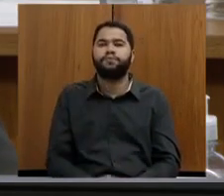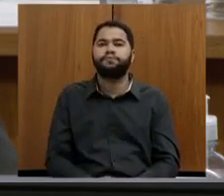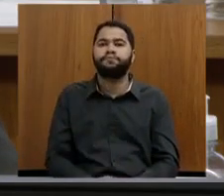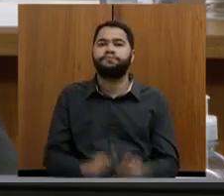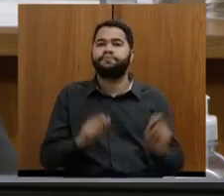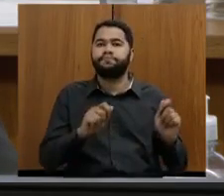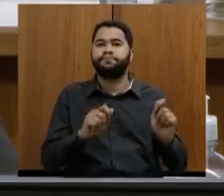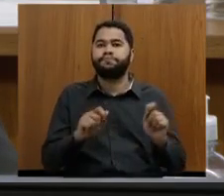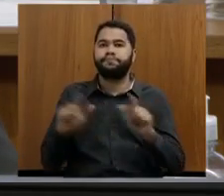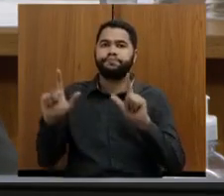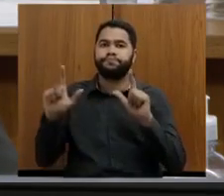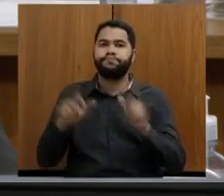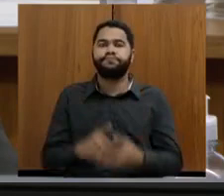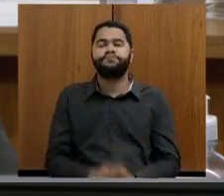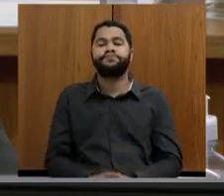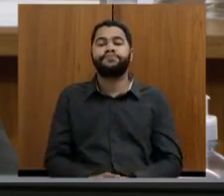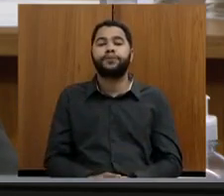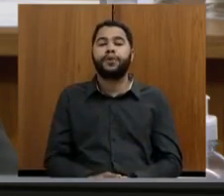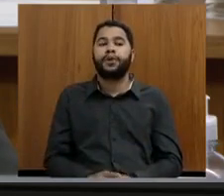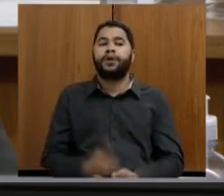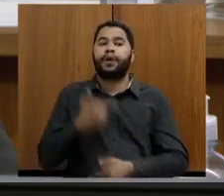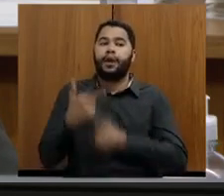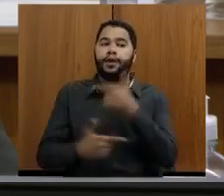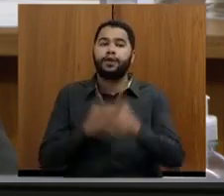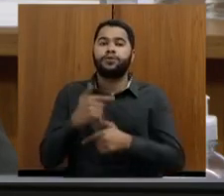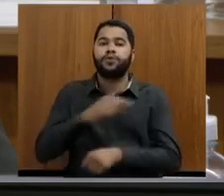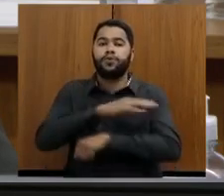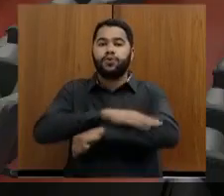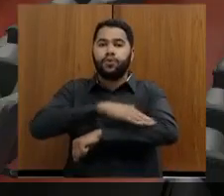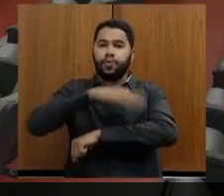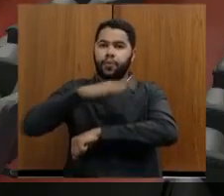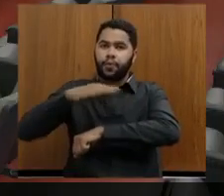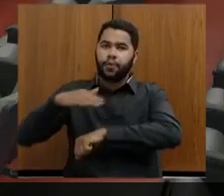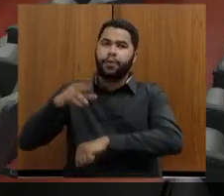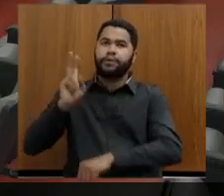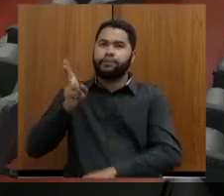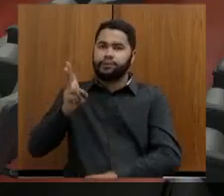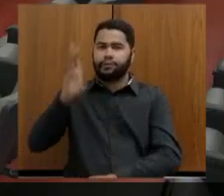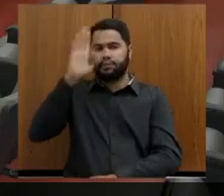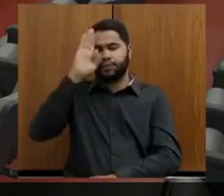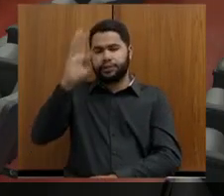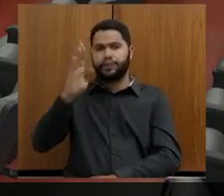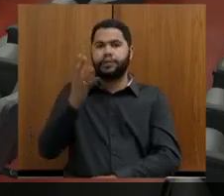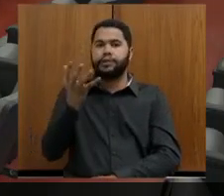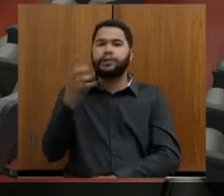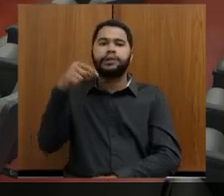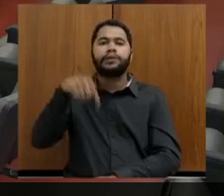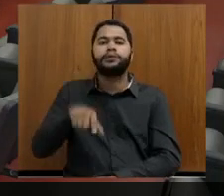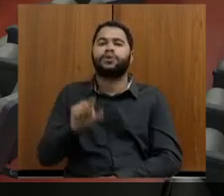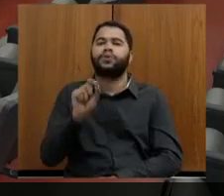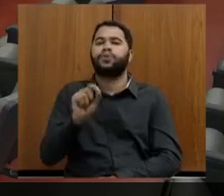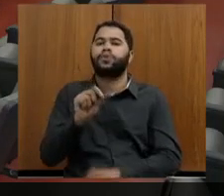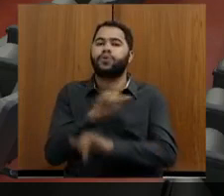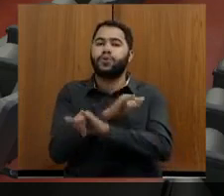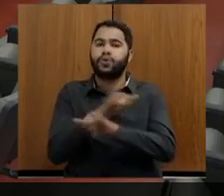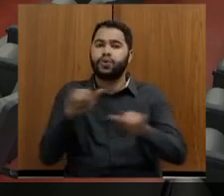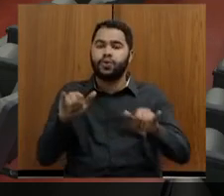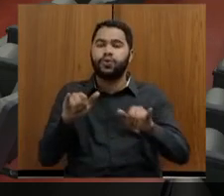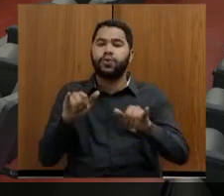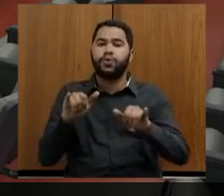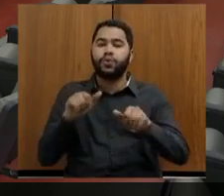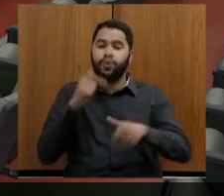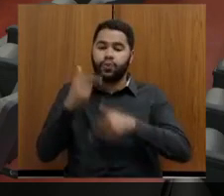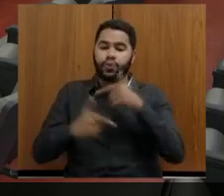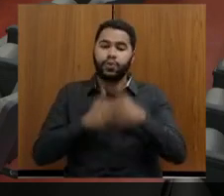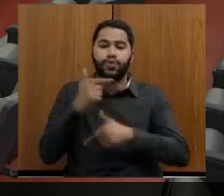próximo as ações de busca em Brumadinho que são sempre um destaque a gente quer aqui dizer que o